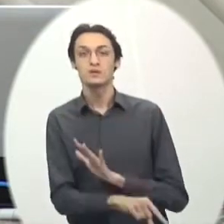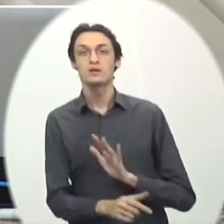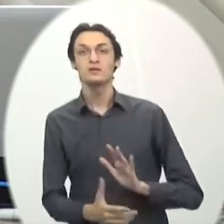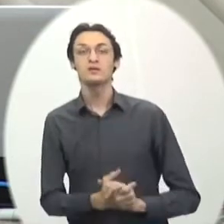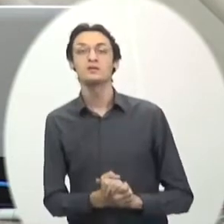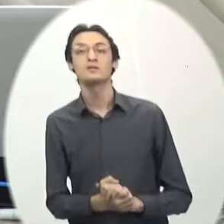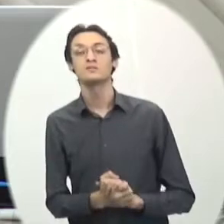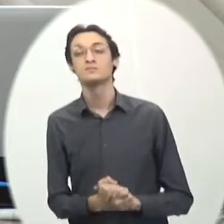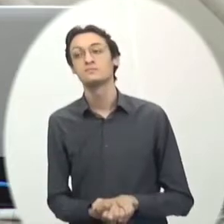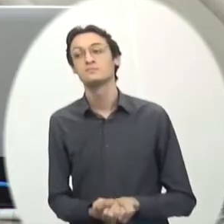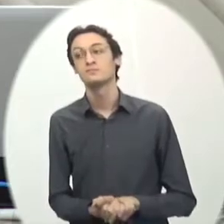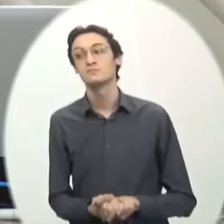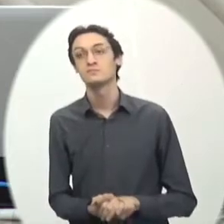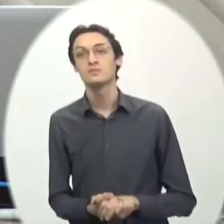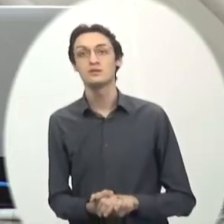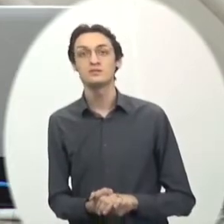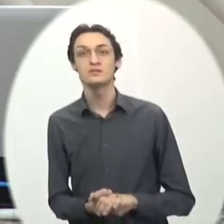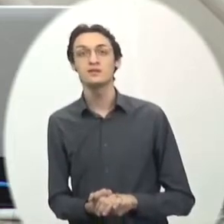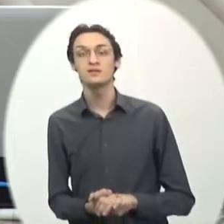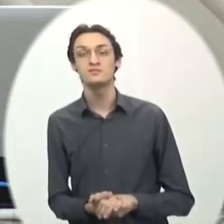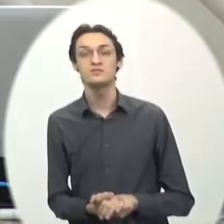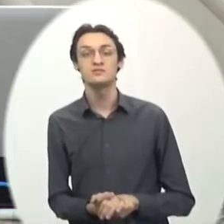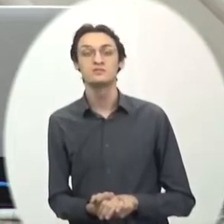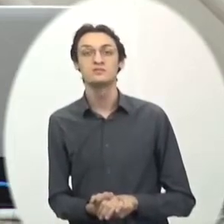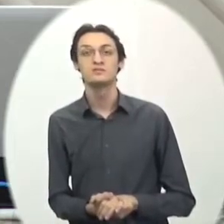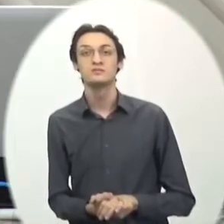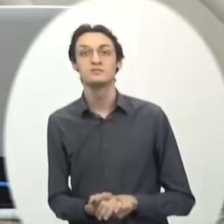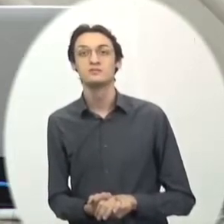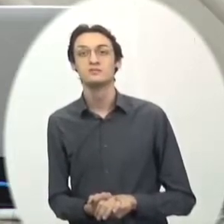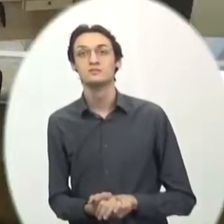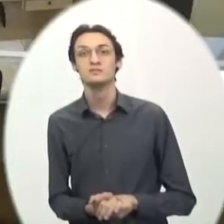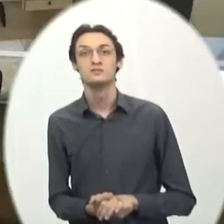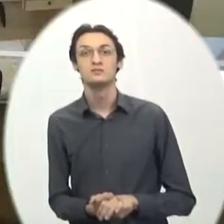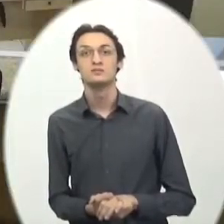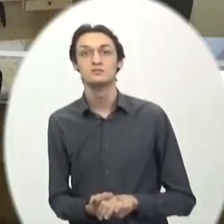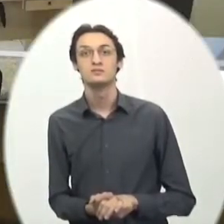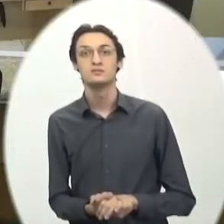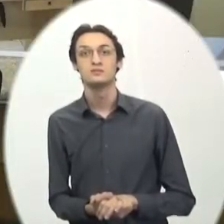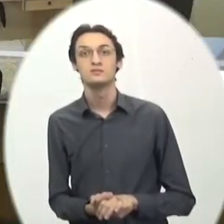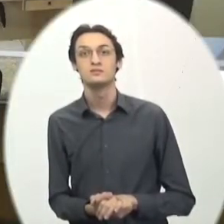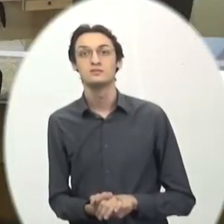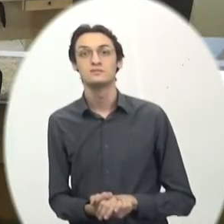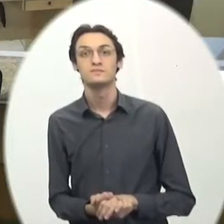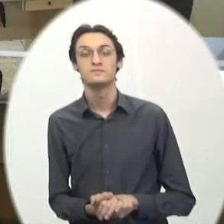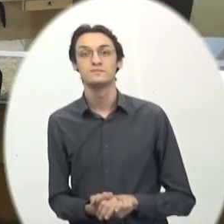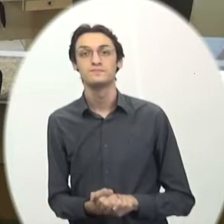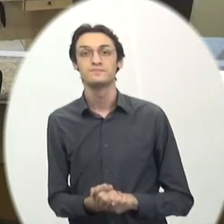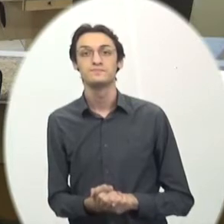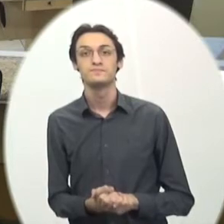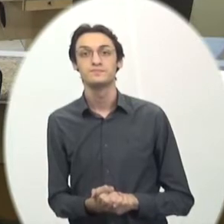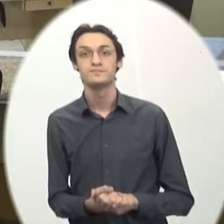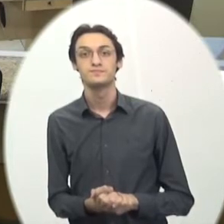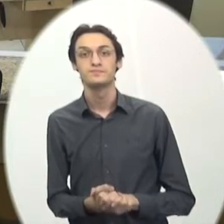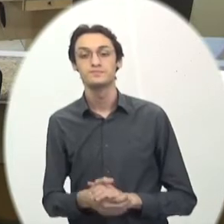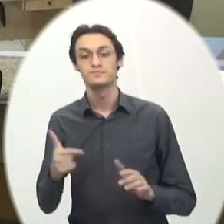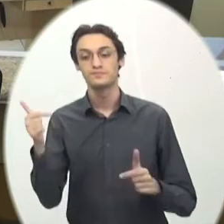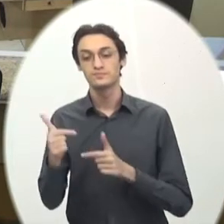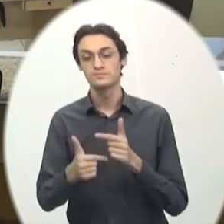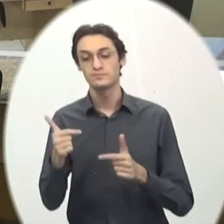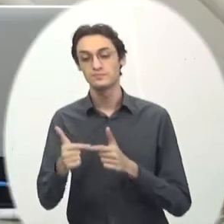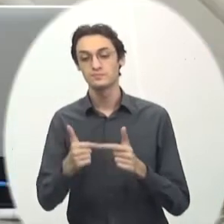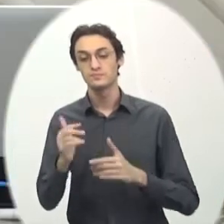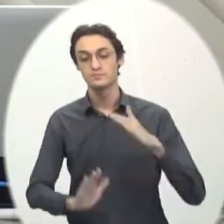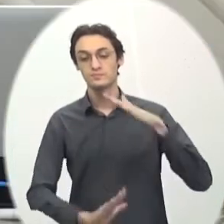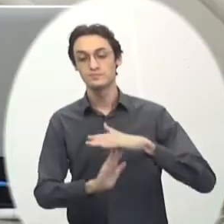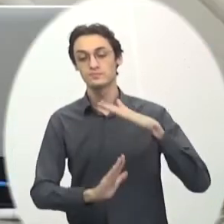Damin. Eu tenho que fazer o negócio de depoimento que chegou agora, só suspendo. Ah, tá. Os trabalhos vão ser